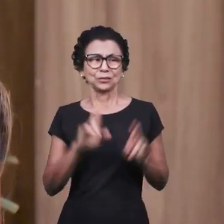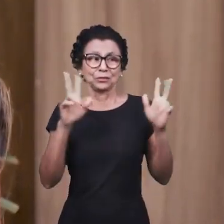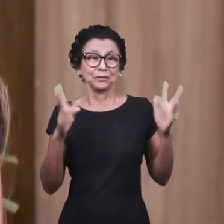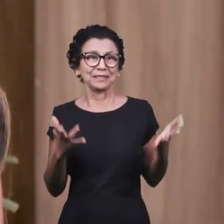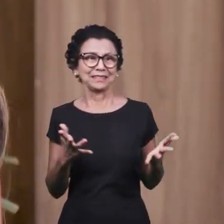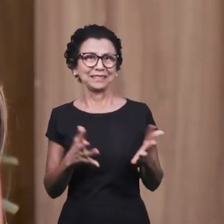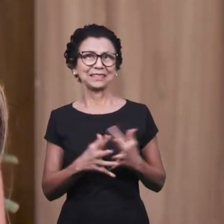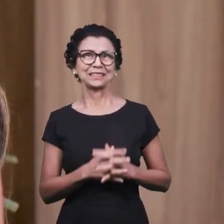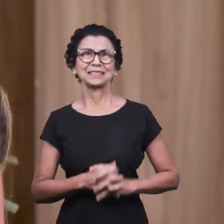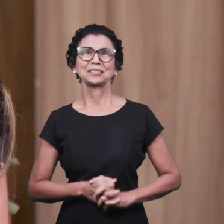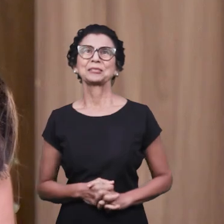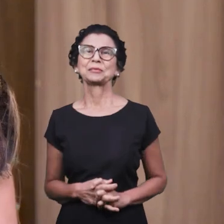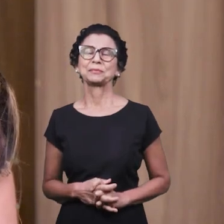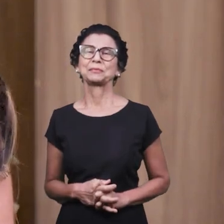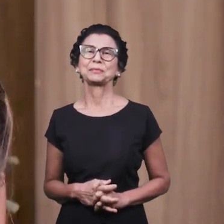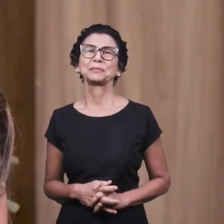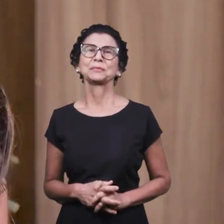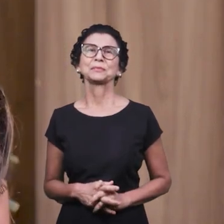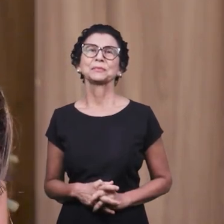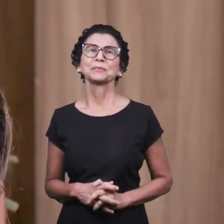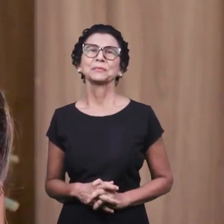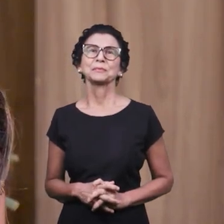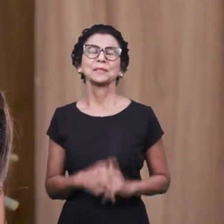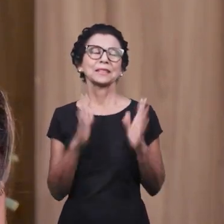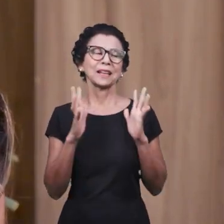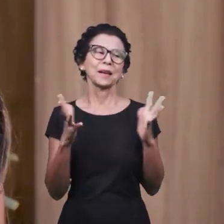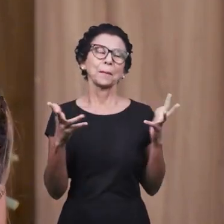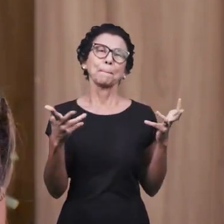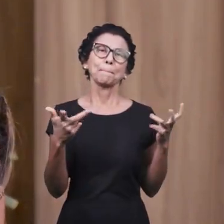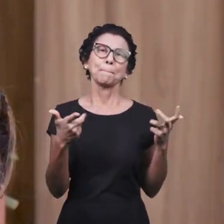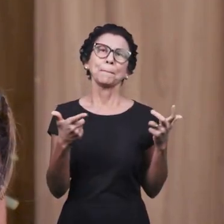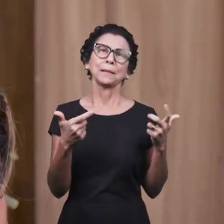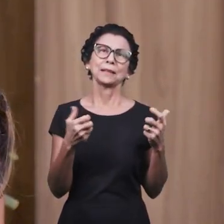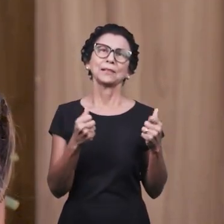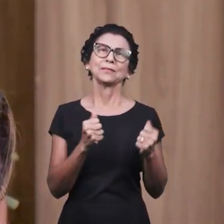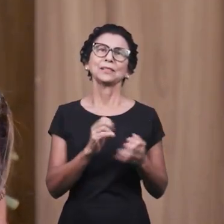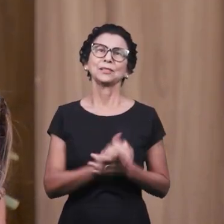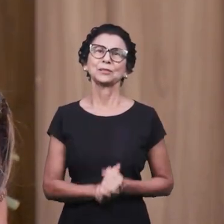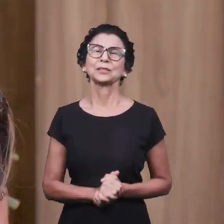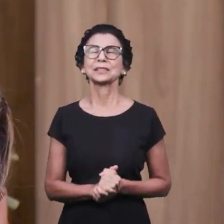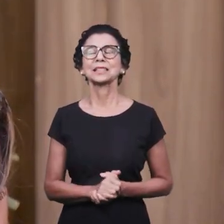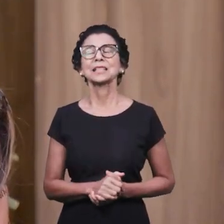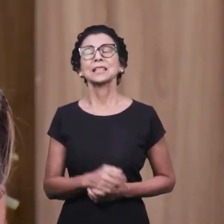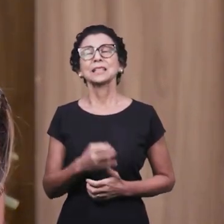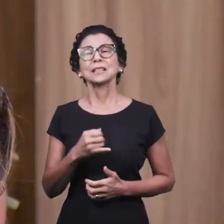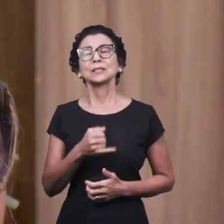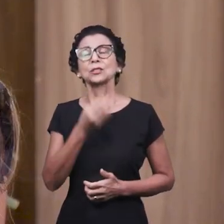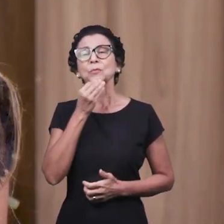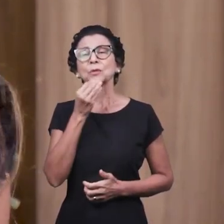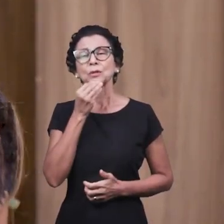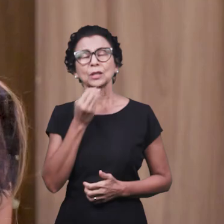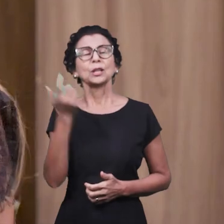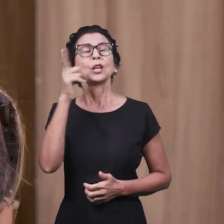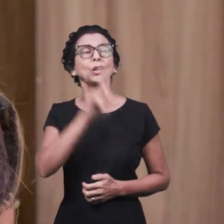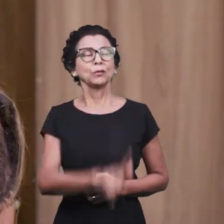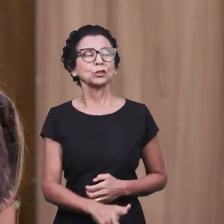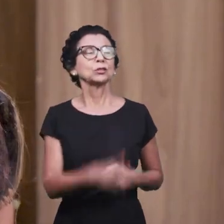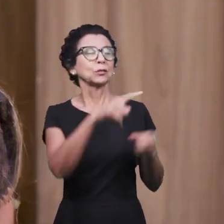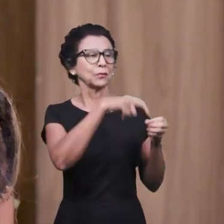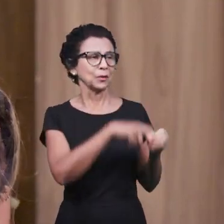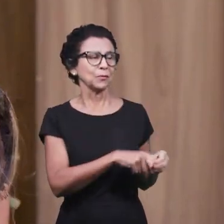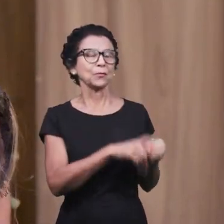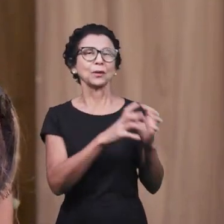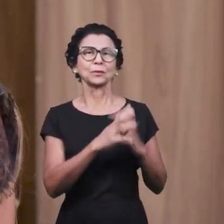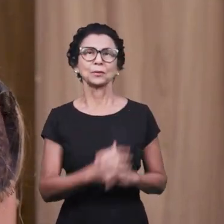né? Mas é maravilhoso. No final, eu faria tudo de novo, porque assim, você evolui muito como